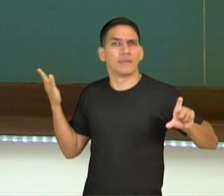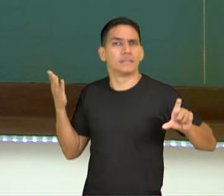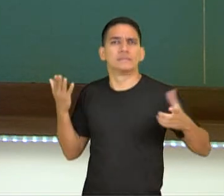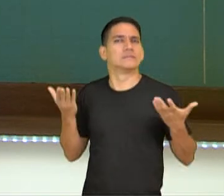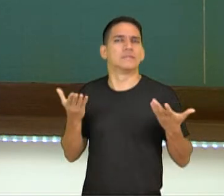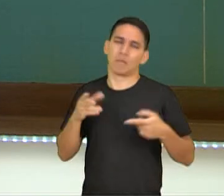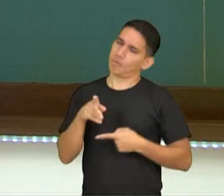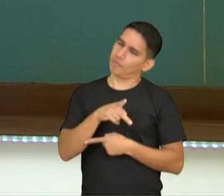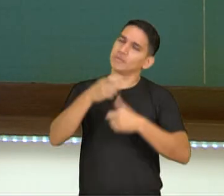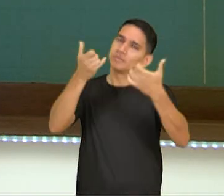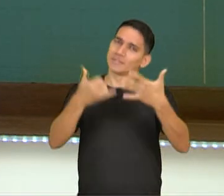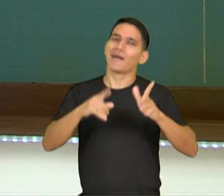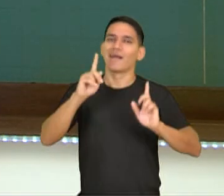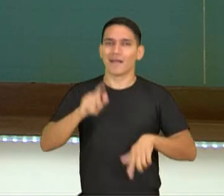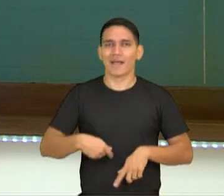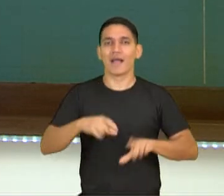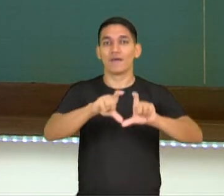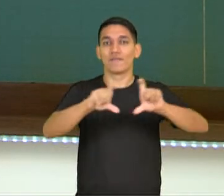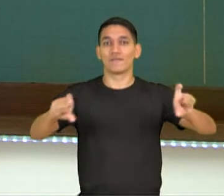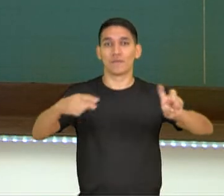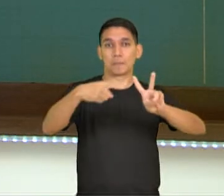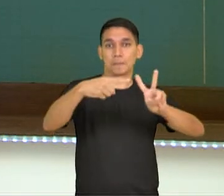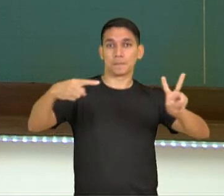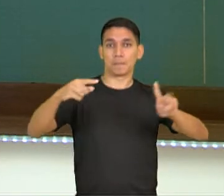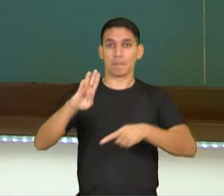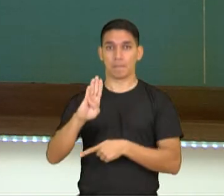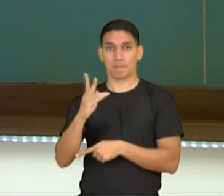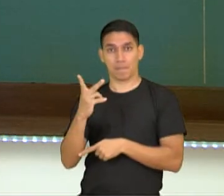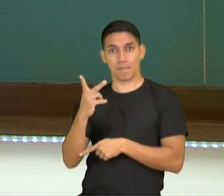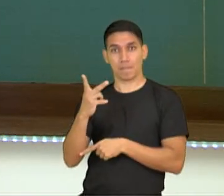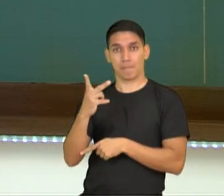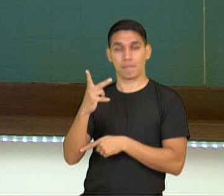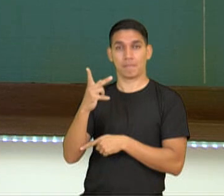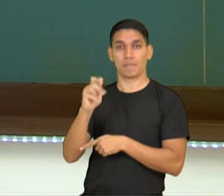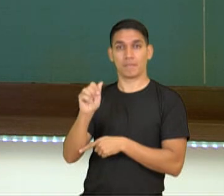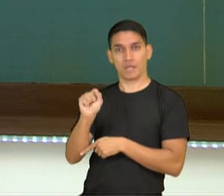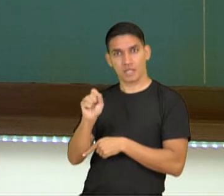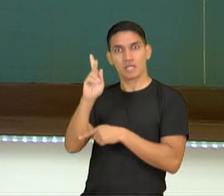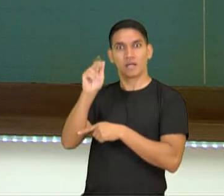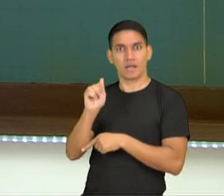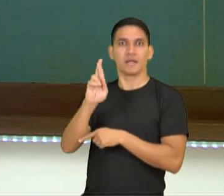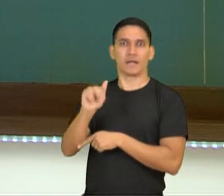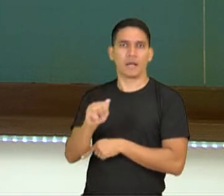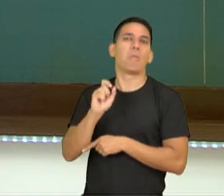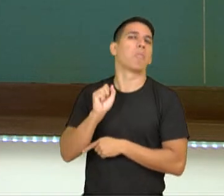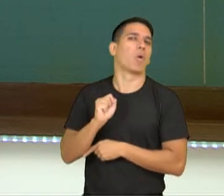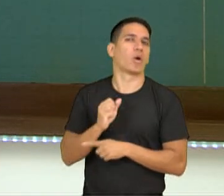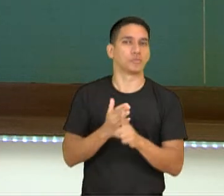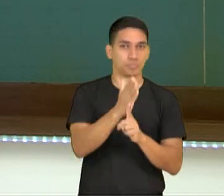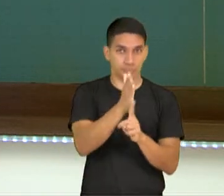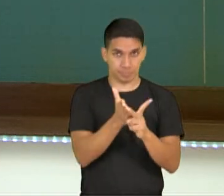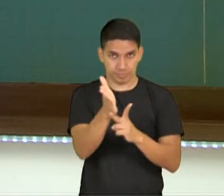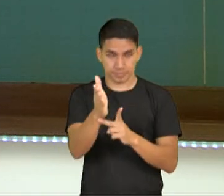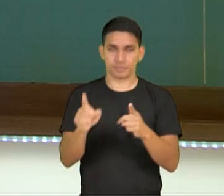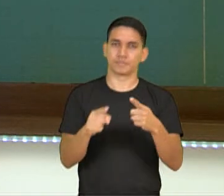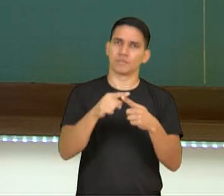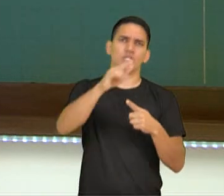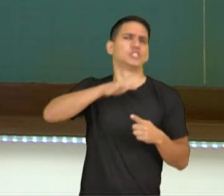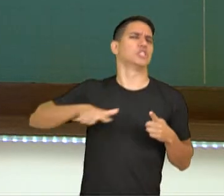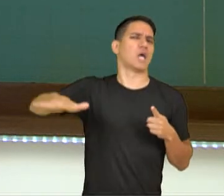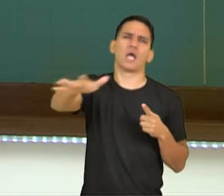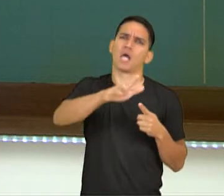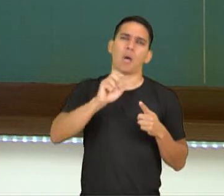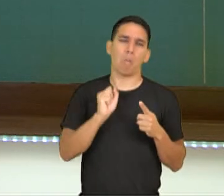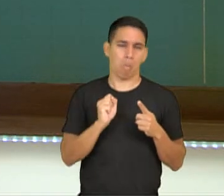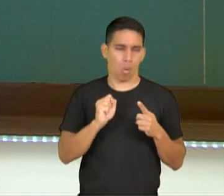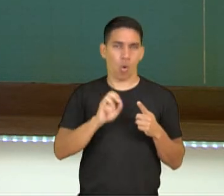professora já falou que é a fórmula de Bhaskara e ela pode ser utilizada de duas formas. Uma forma mais geral, né,